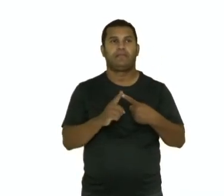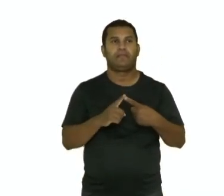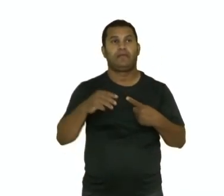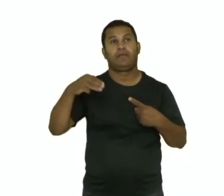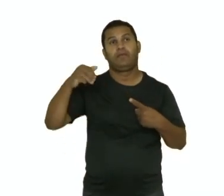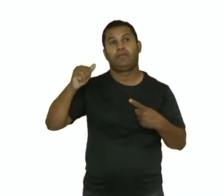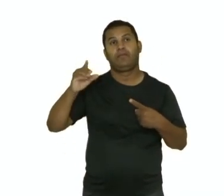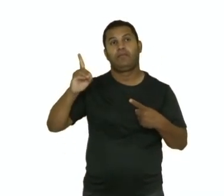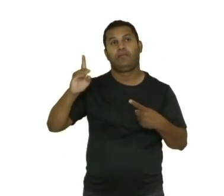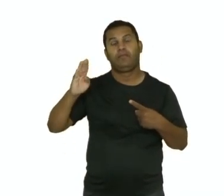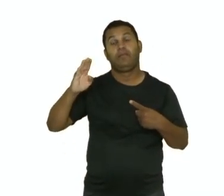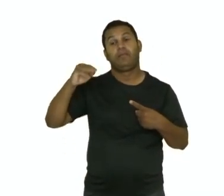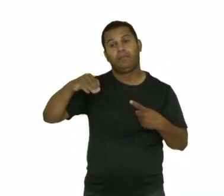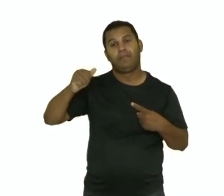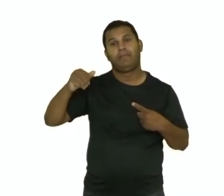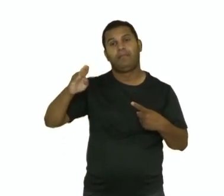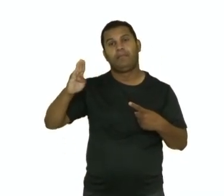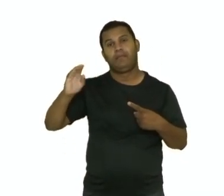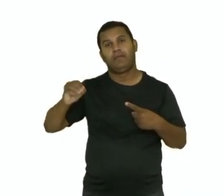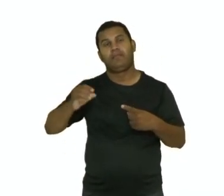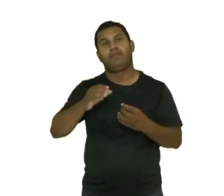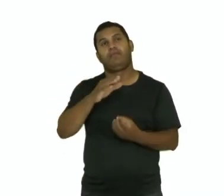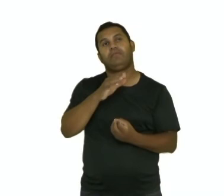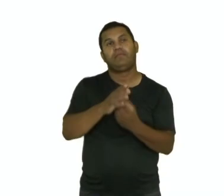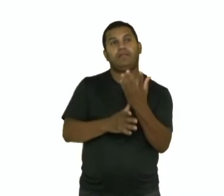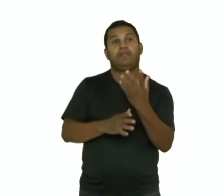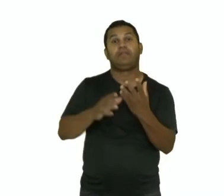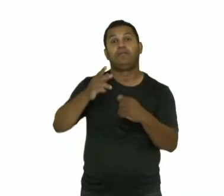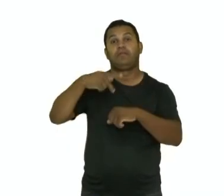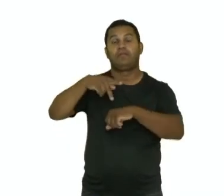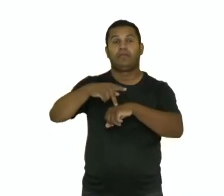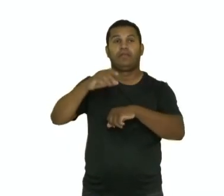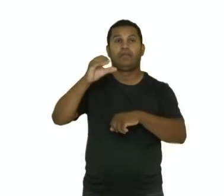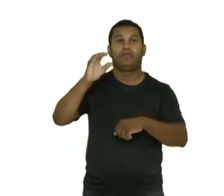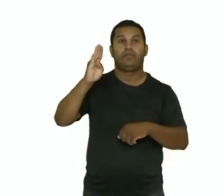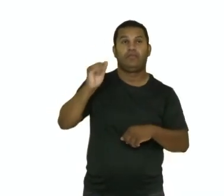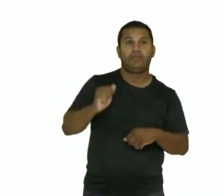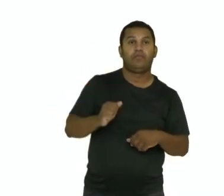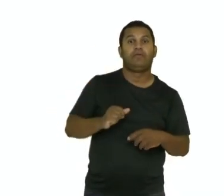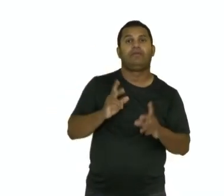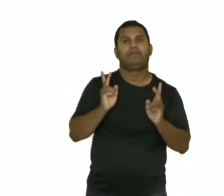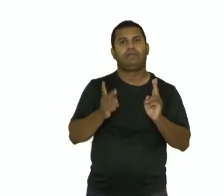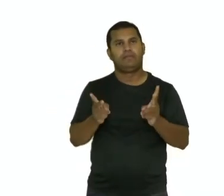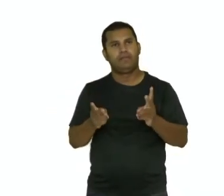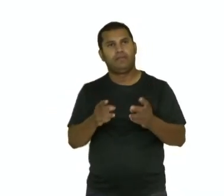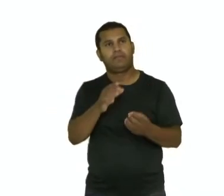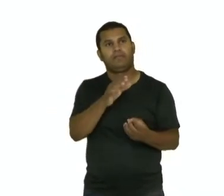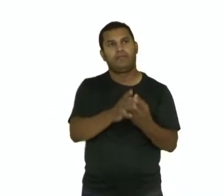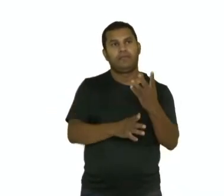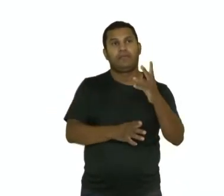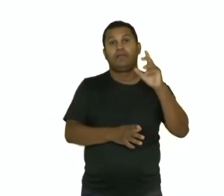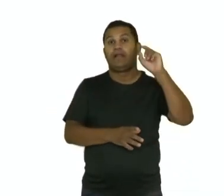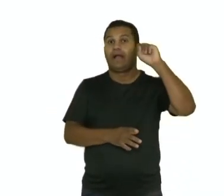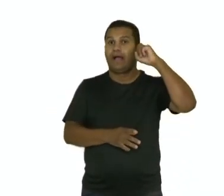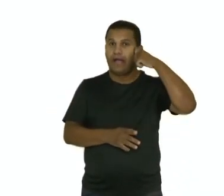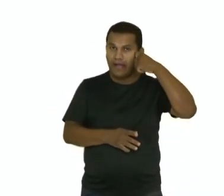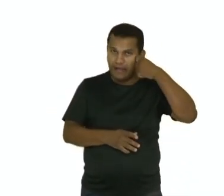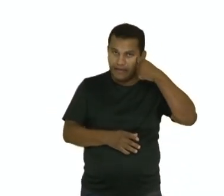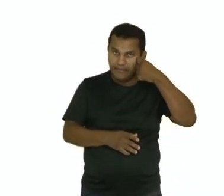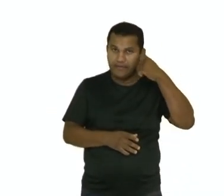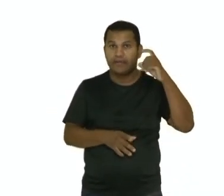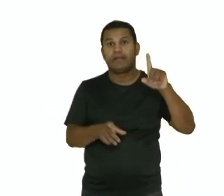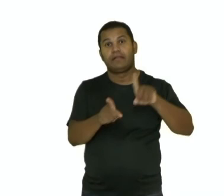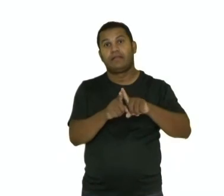dançado separadamente ou em casais, porém o casal deve manter certa distância para que os quadris possam acompanhar o ritmo